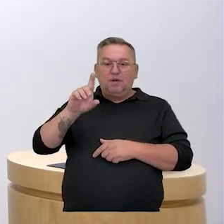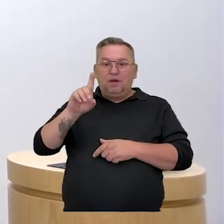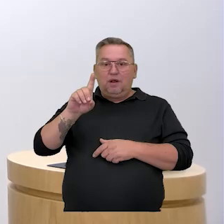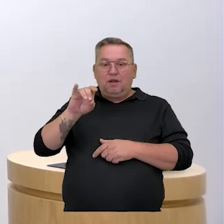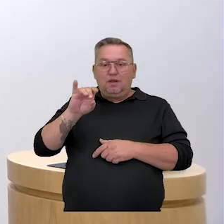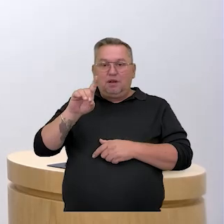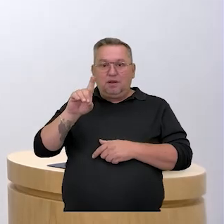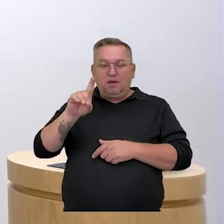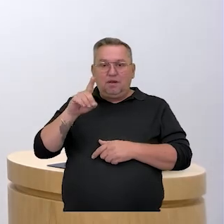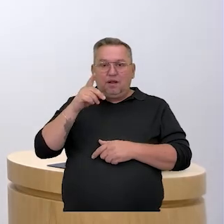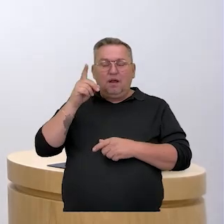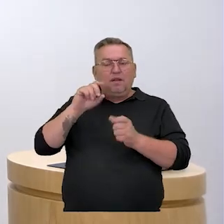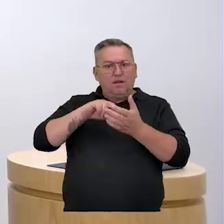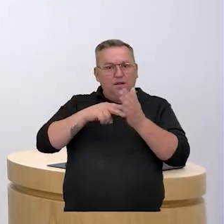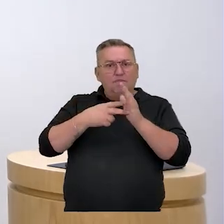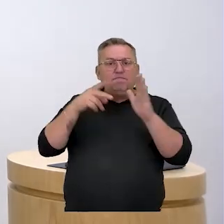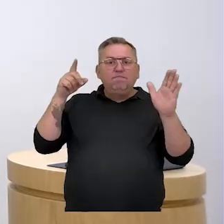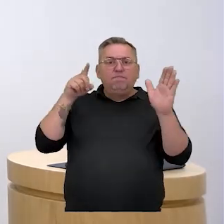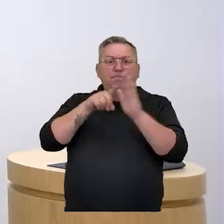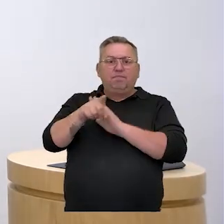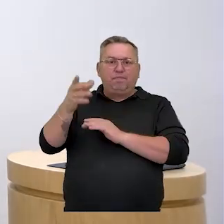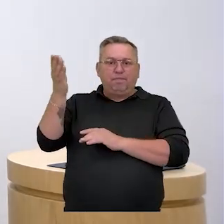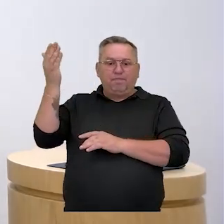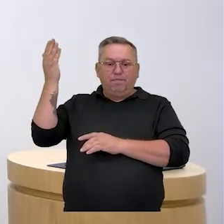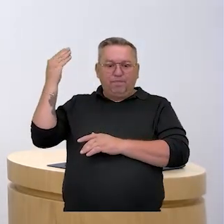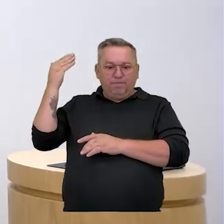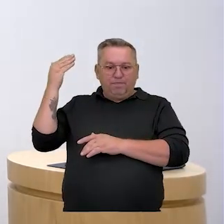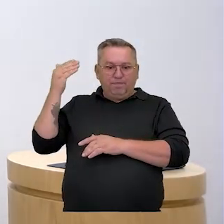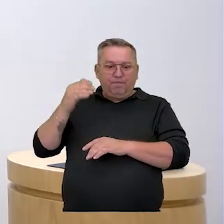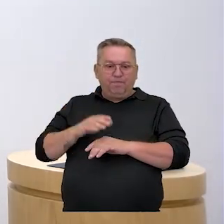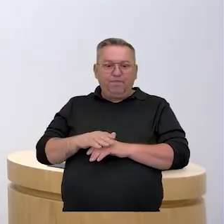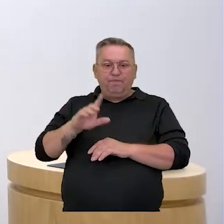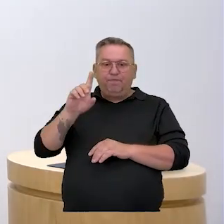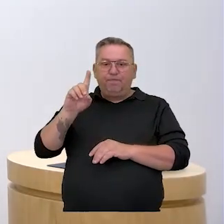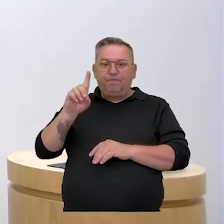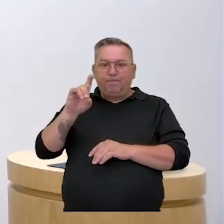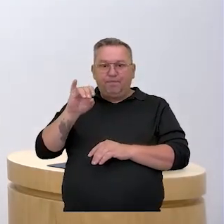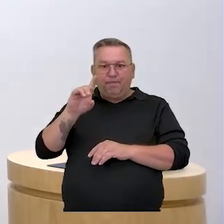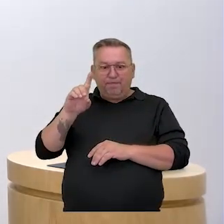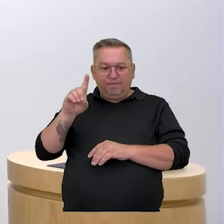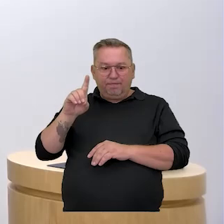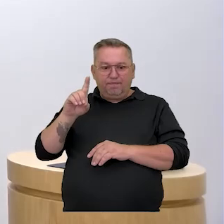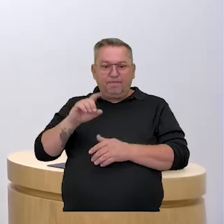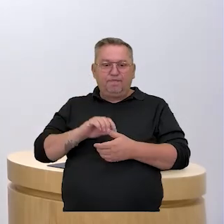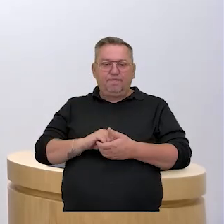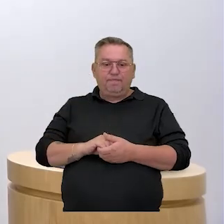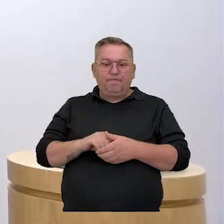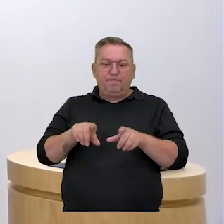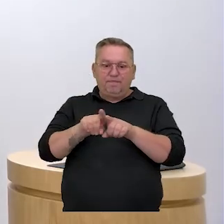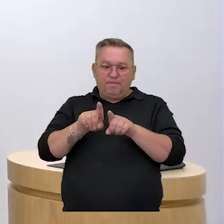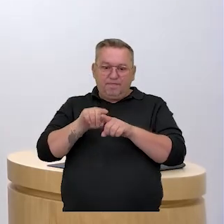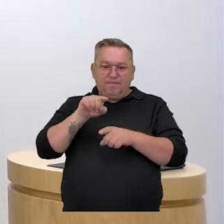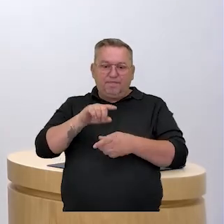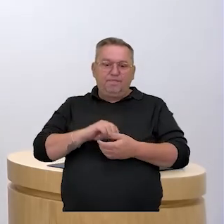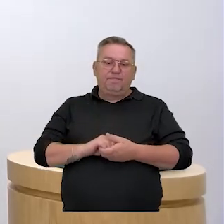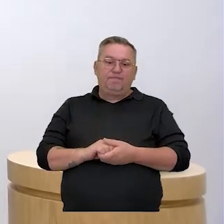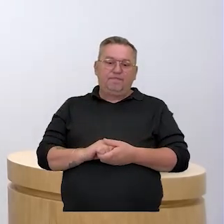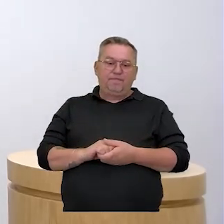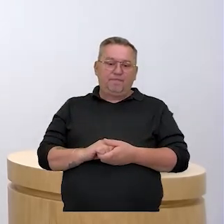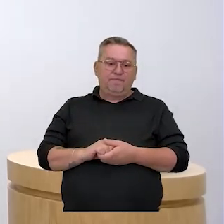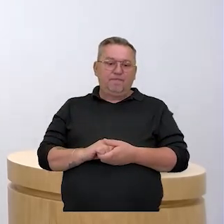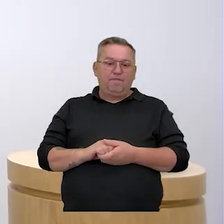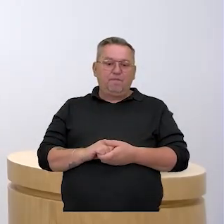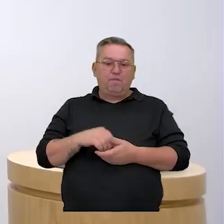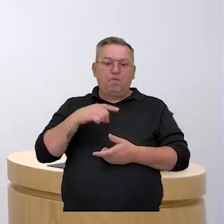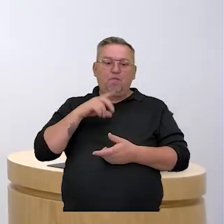para indicar que a gente está fazendo uma pergunta no passado. Mesma coisa aqui, ó. Did aqui e a pergunta aqui. Então, o